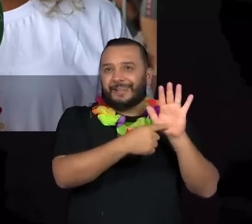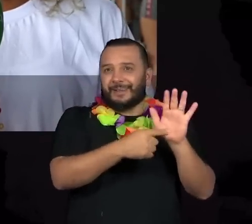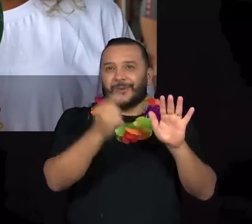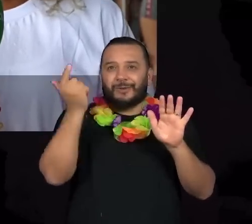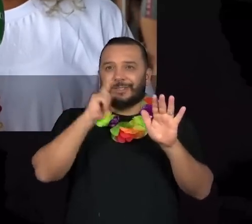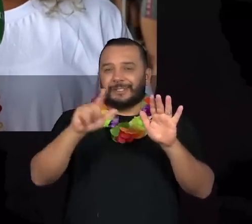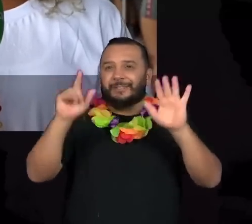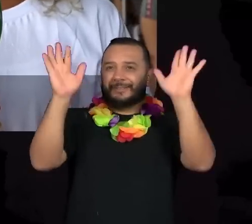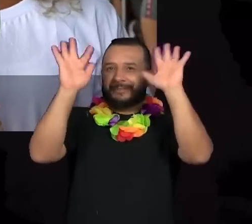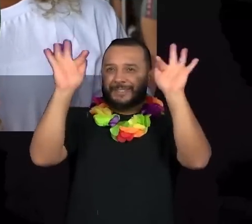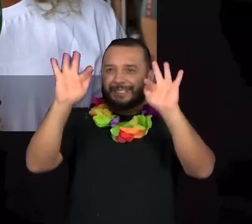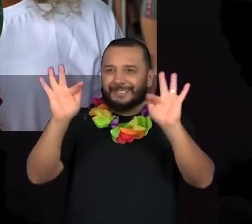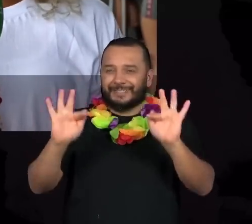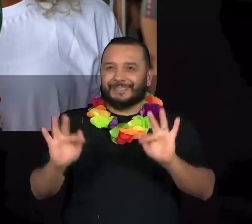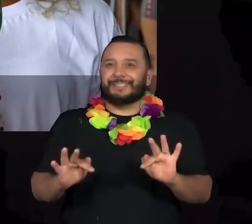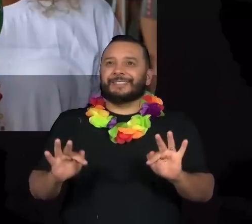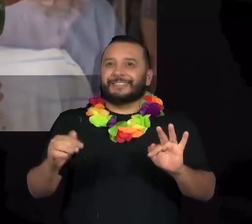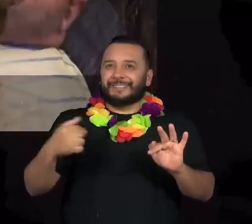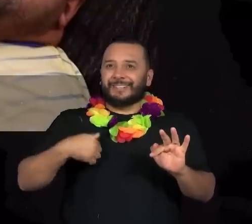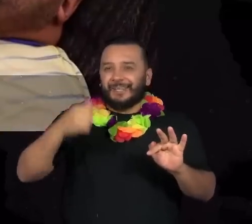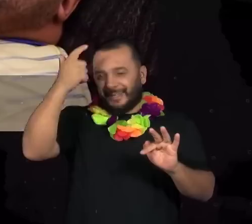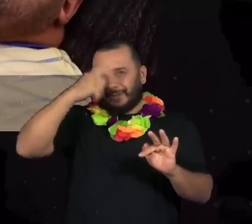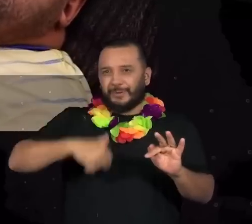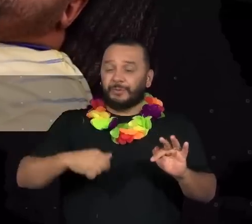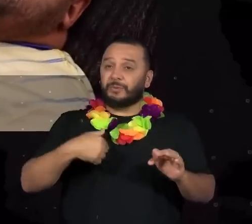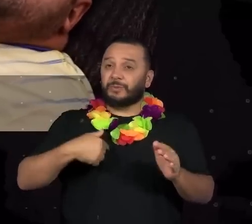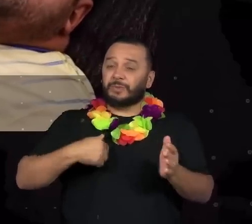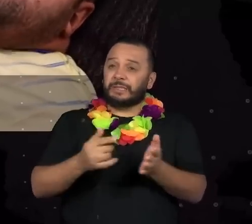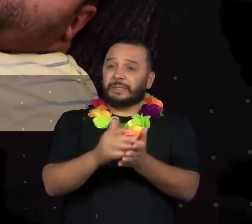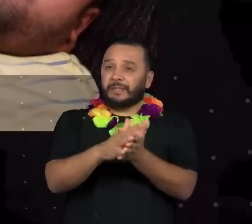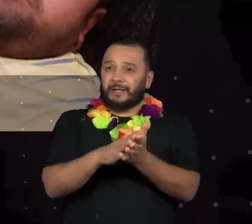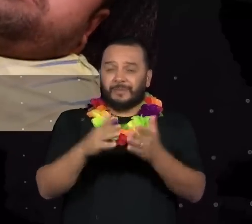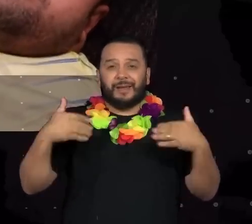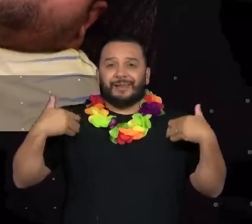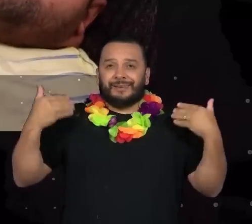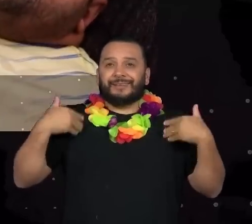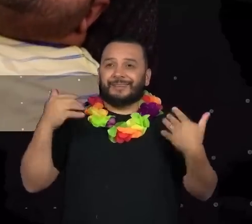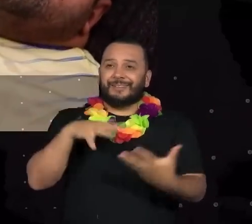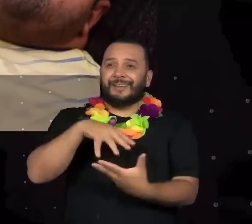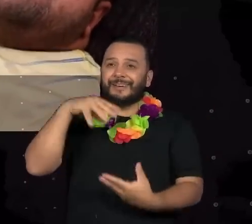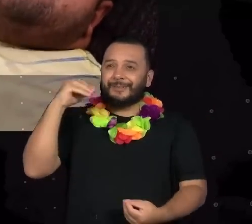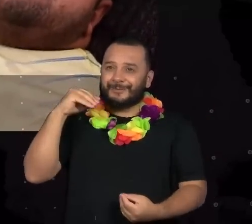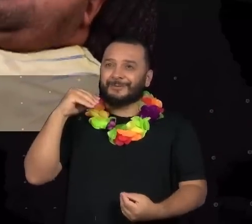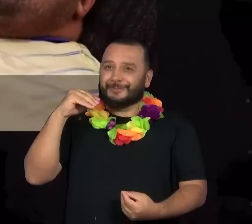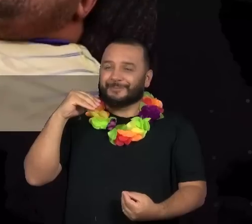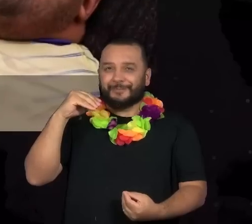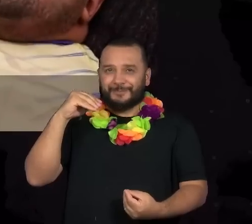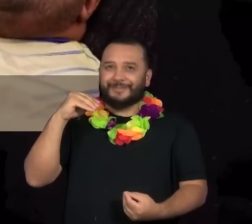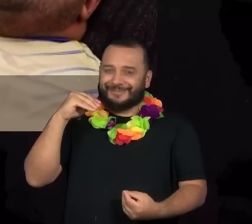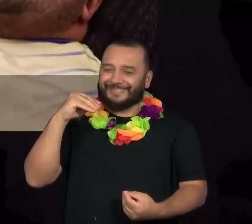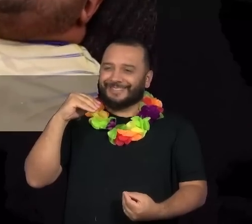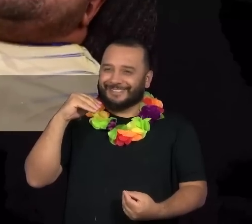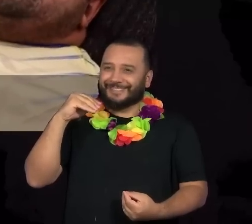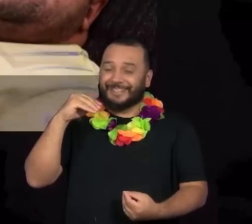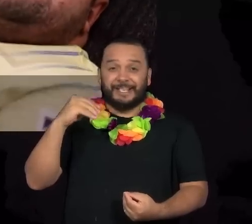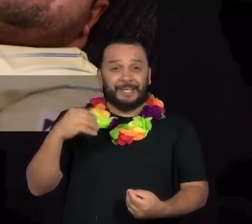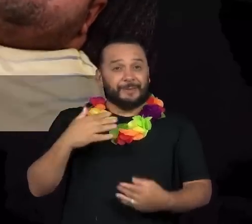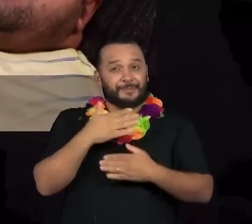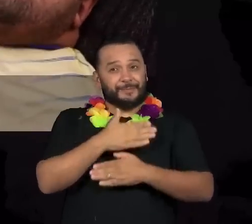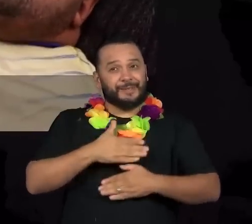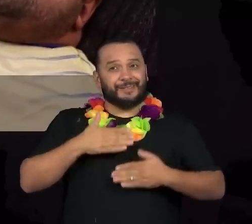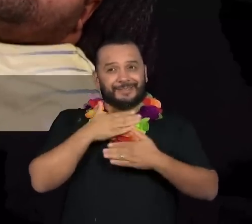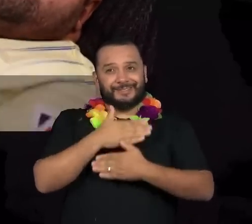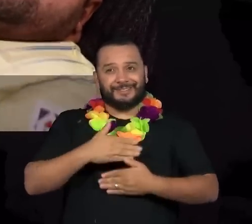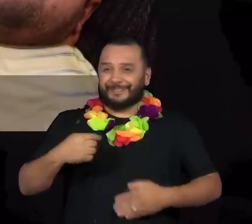feliz, eu consigo ser eu. Que o samba é a alegria da alma, eu sempre uso essa frase. E para mim é um prazer